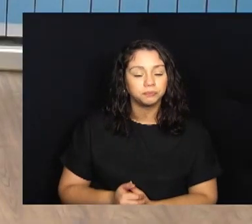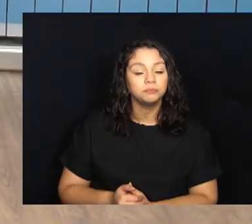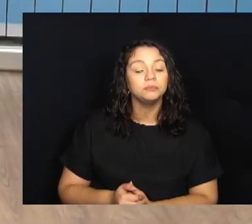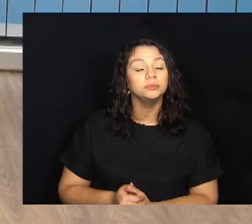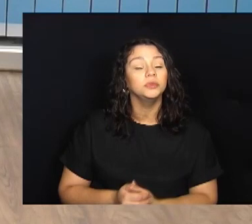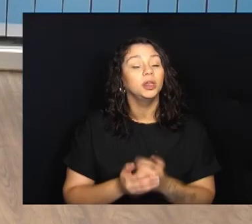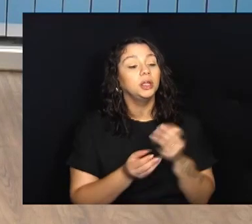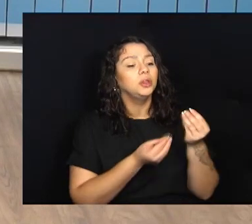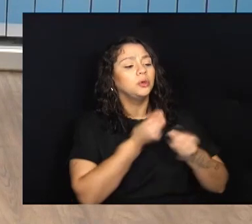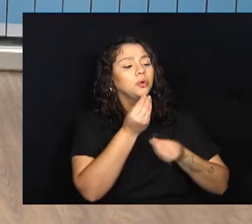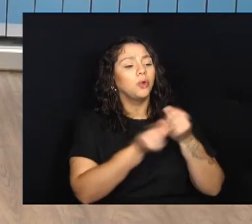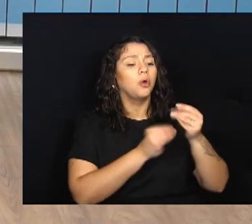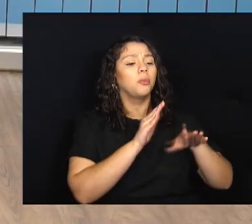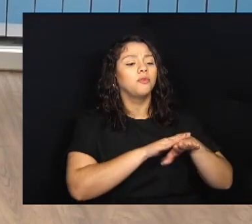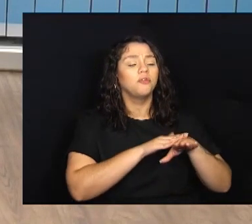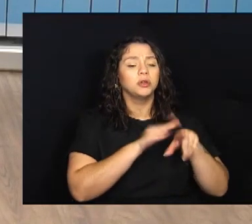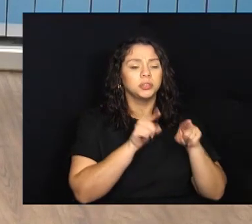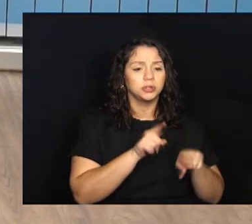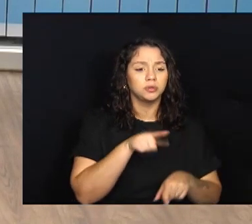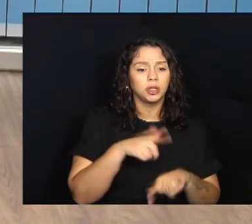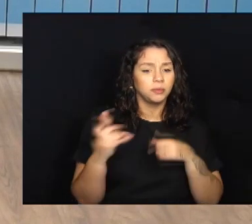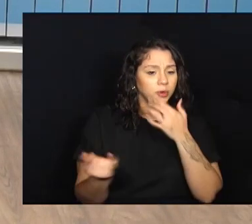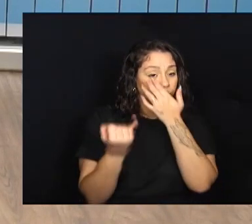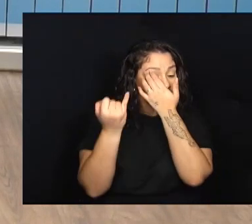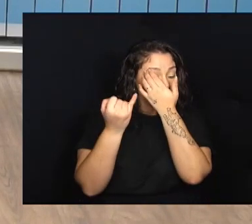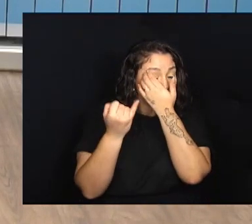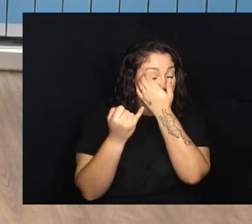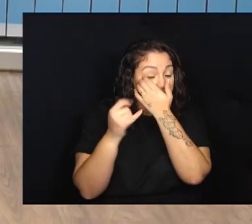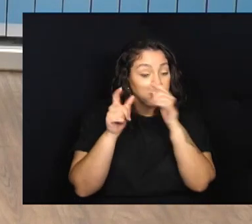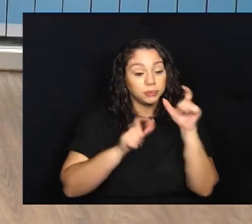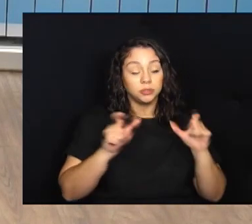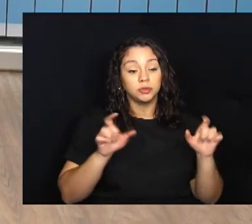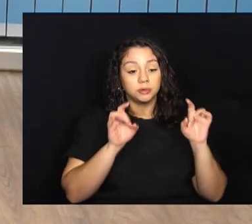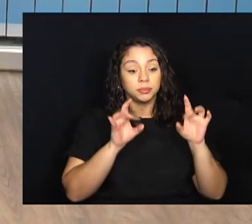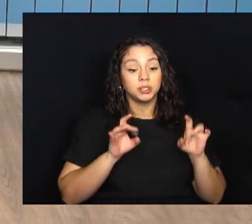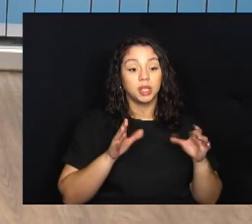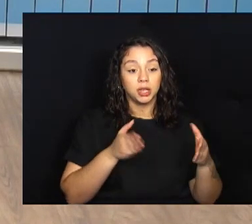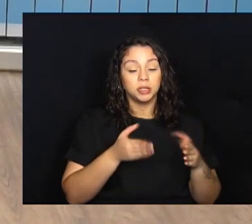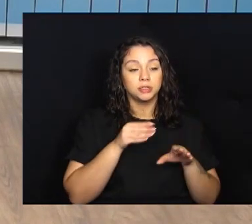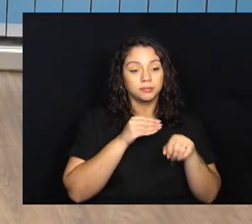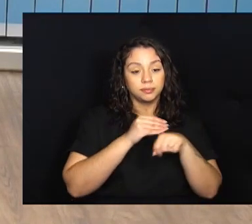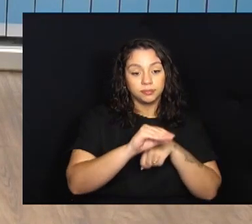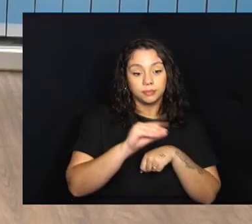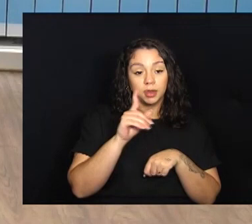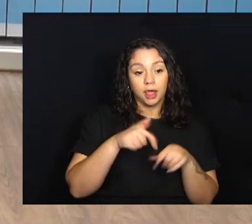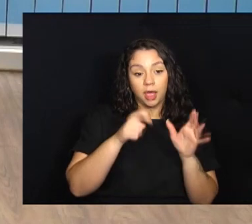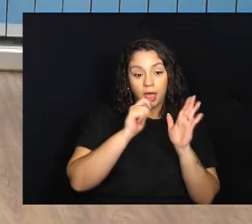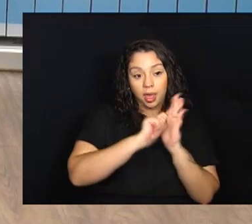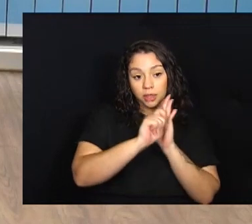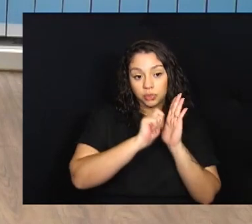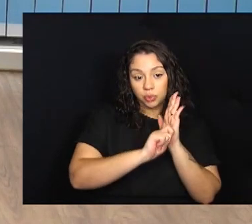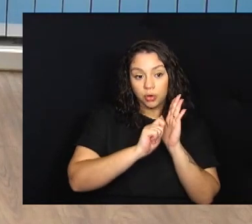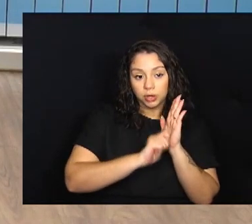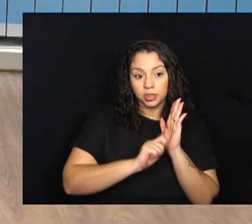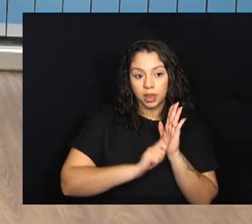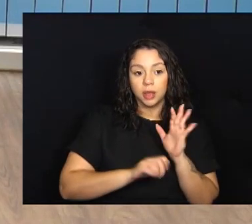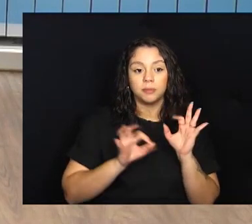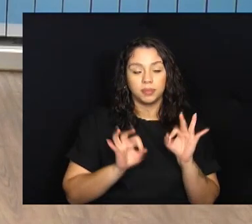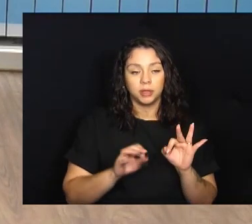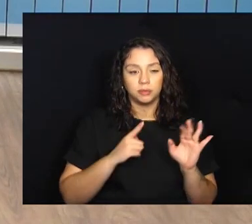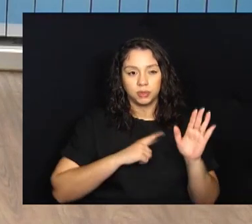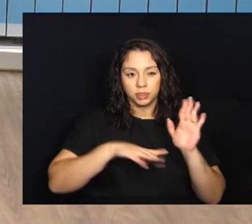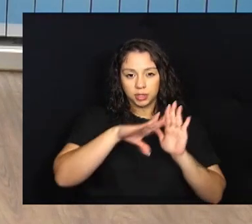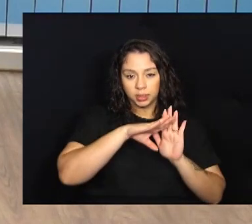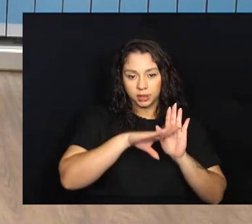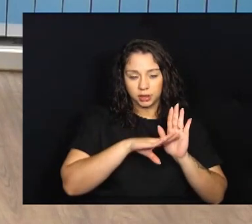fazer isso? É importante, né, muitos especialistas recomendam a pessoa anotar mesmo, fazer uma lista. Você